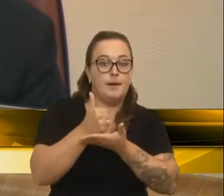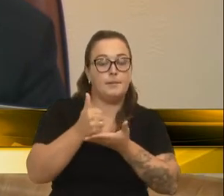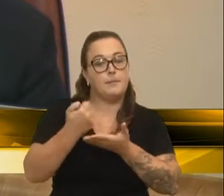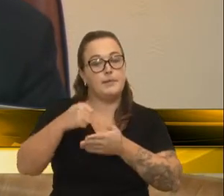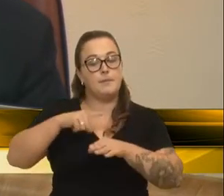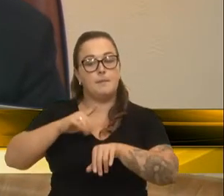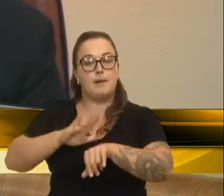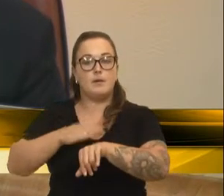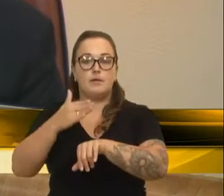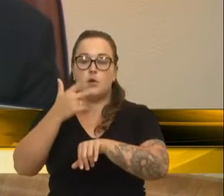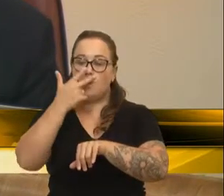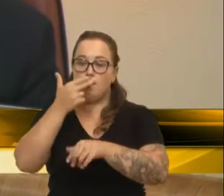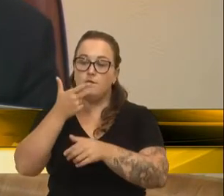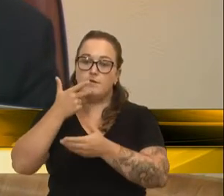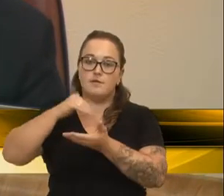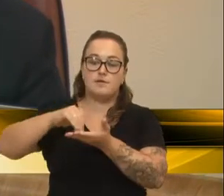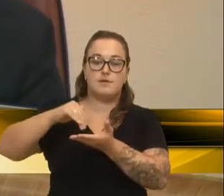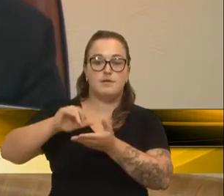secretária de RH.